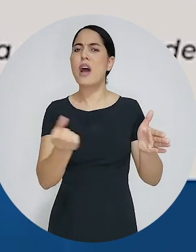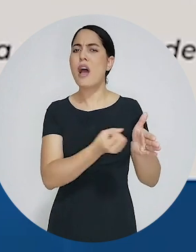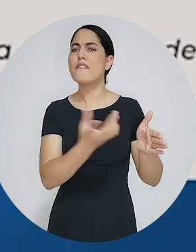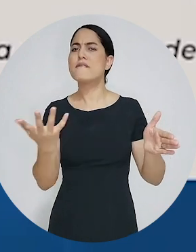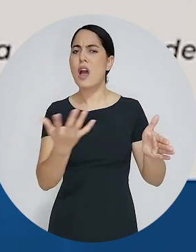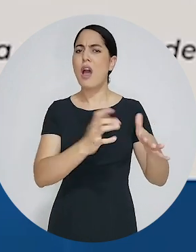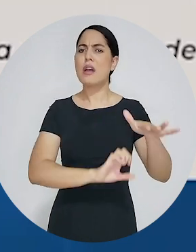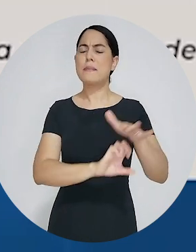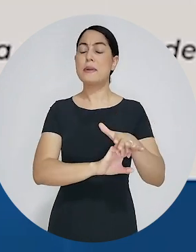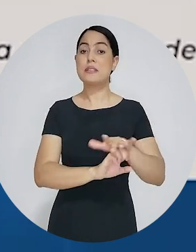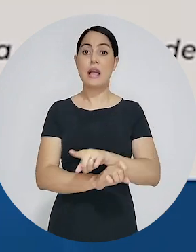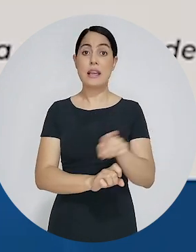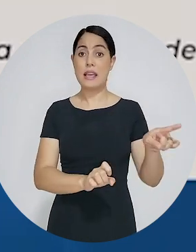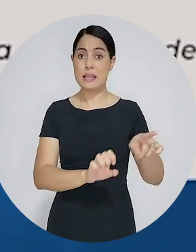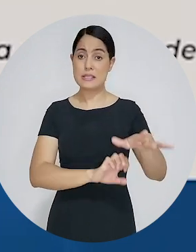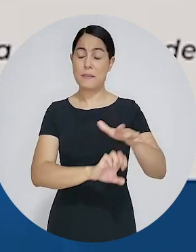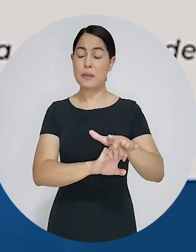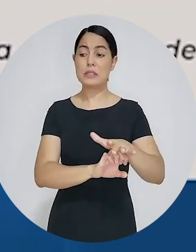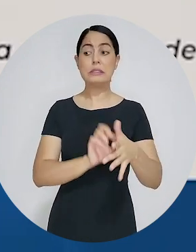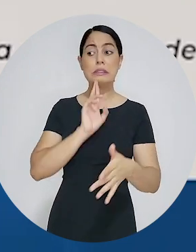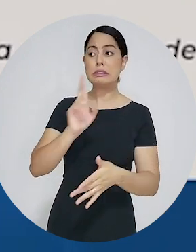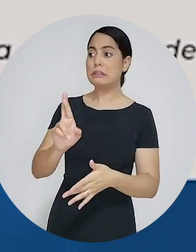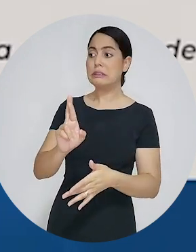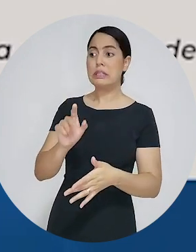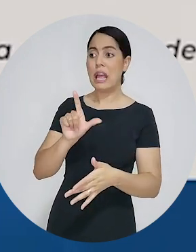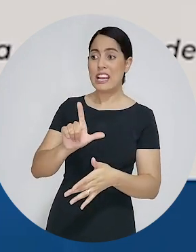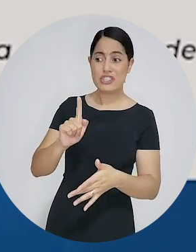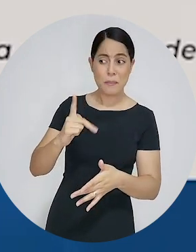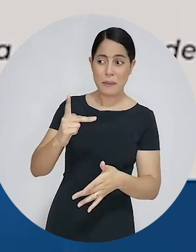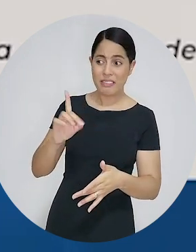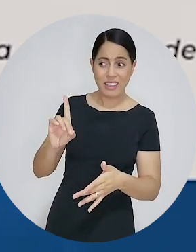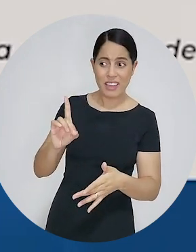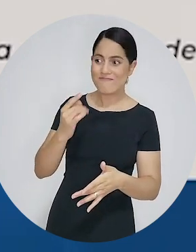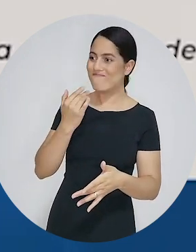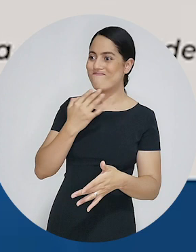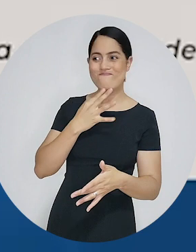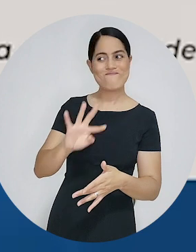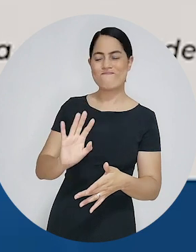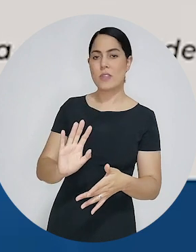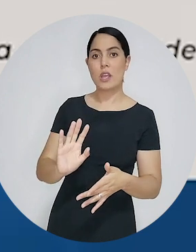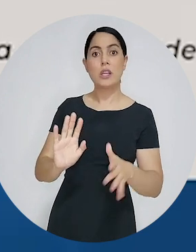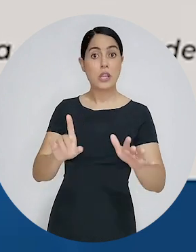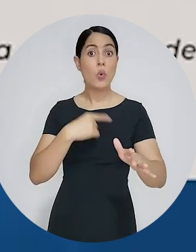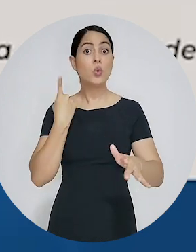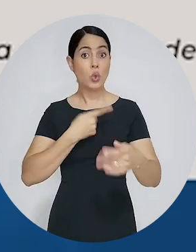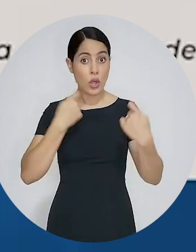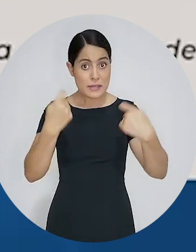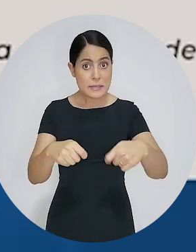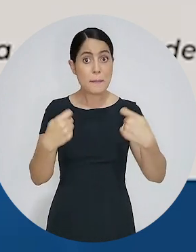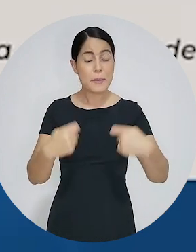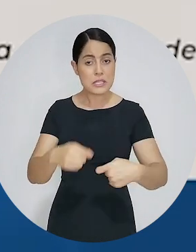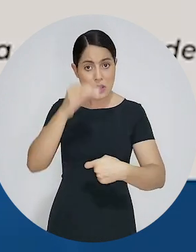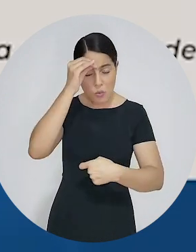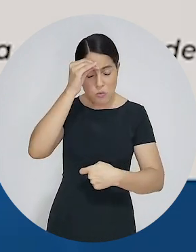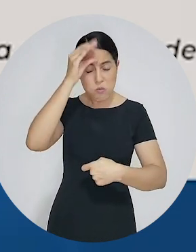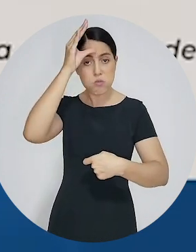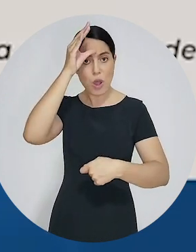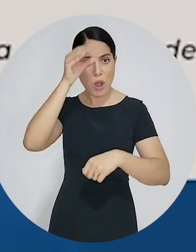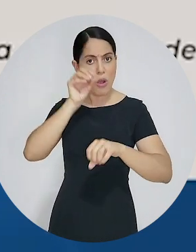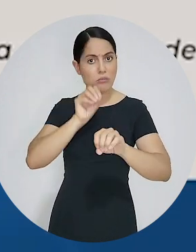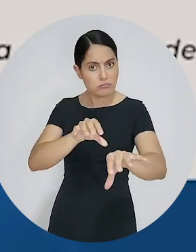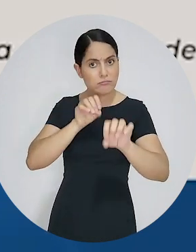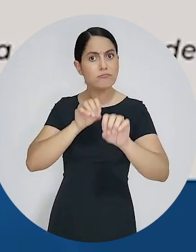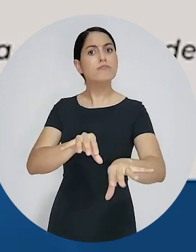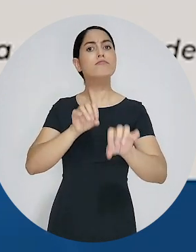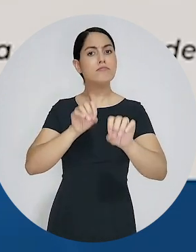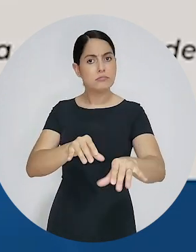mais de 70% das empresas responderam que não conheciam. Então, a gente realmente tem uma tarefa árdua pela frente de